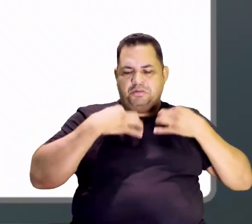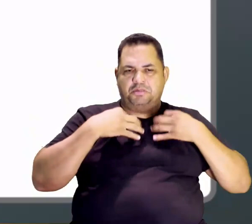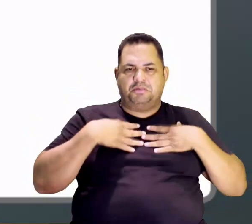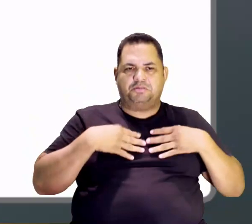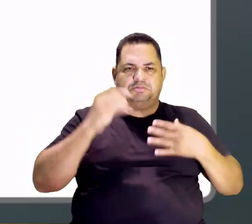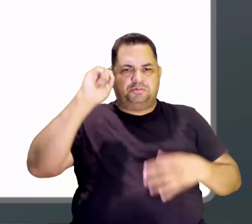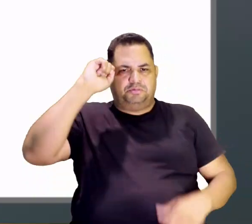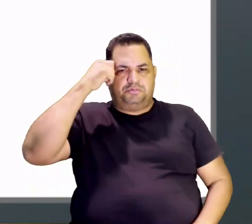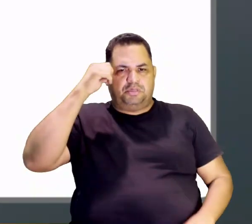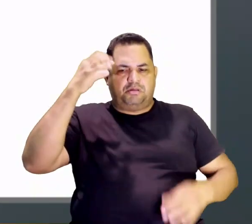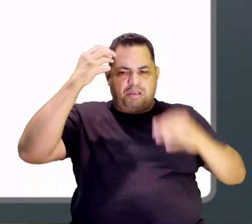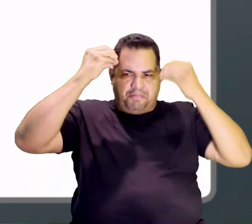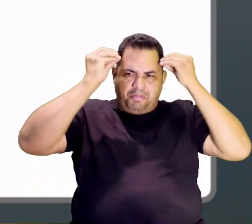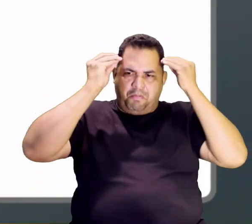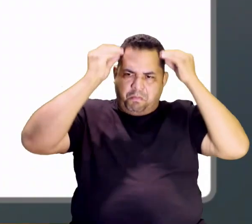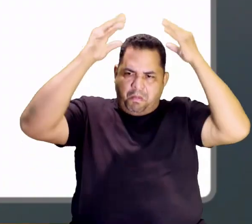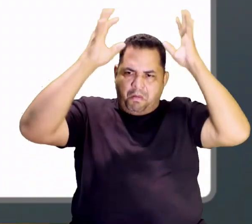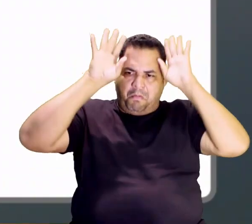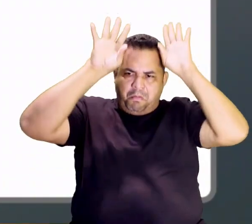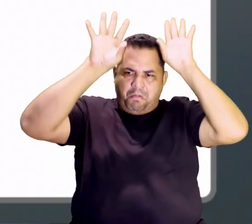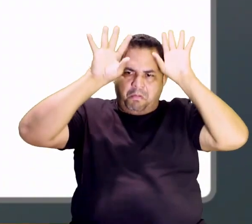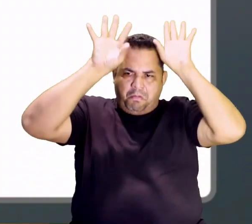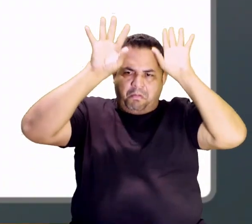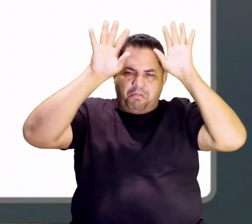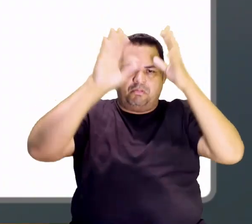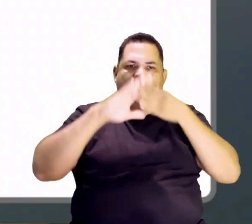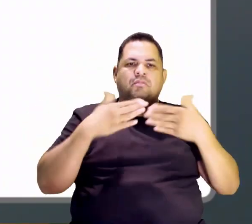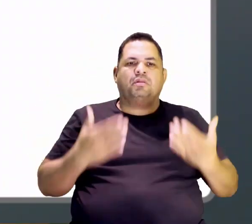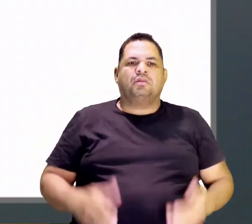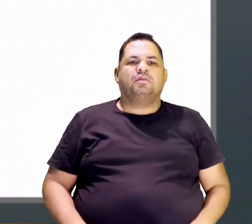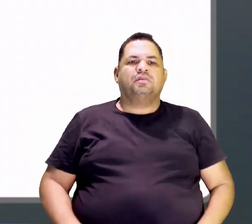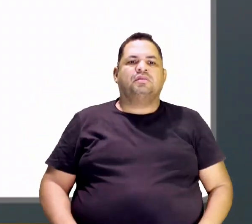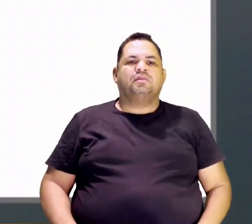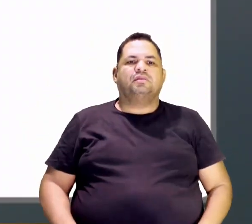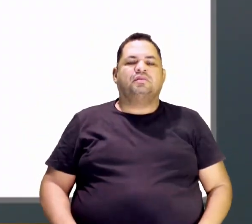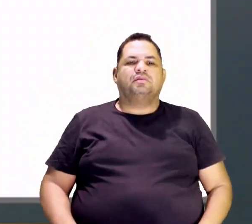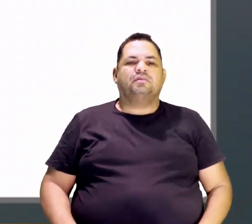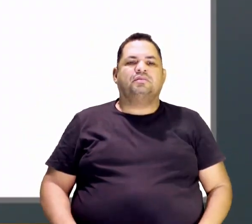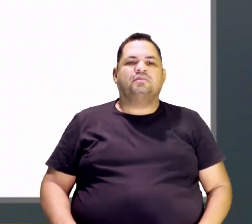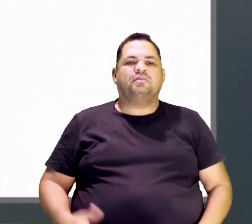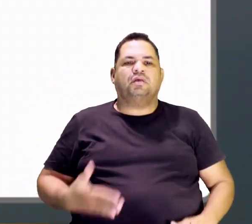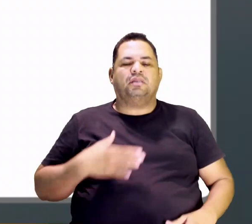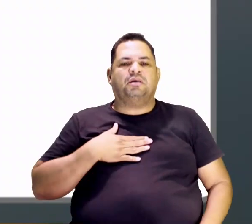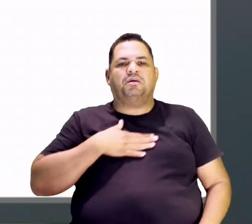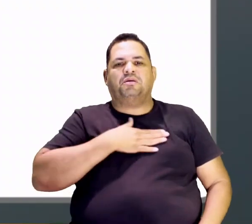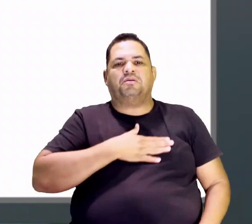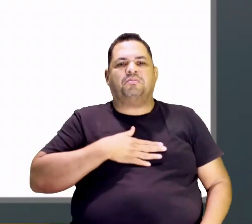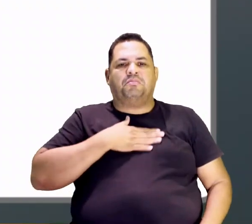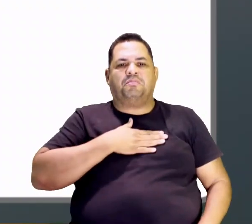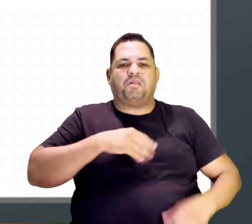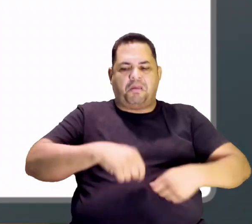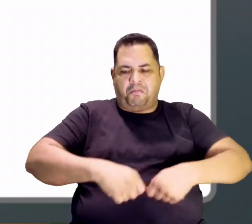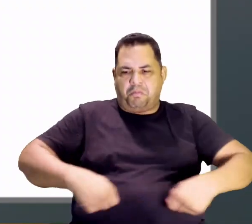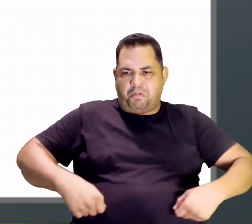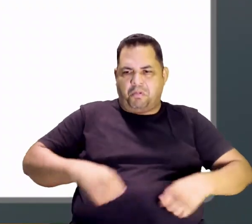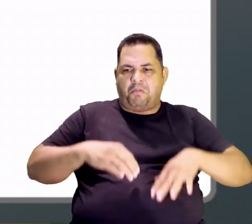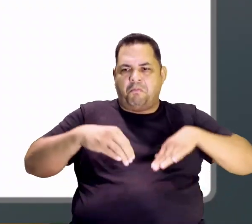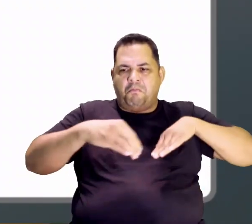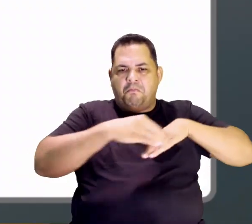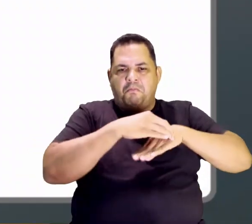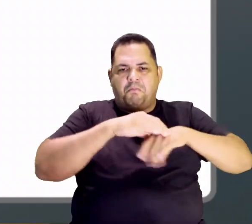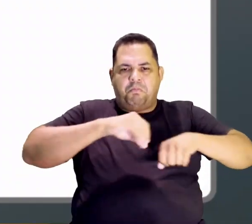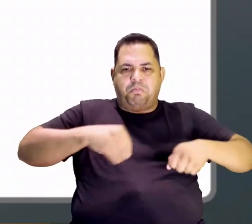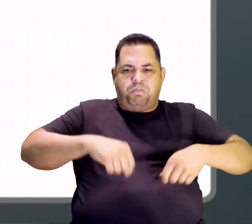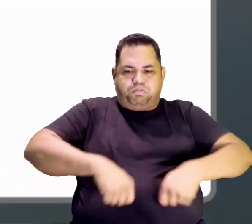mais arrepiado, ou eu queria fazer isso. Não, prof, eu sou da galera de cowboy, o meu negócio é botina, o negócio é